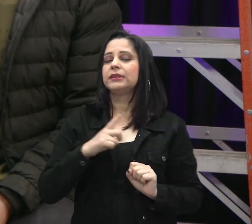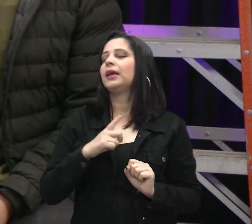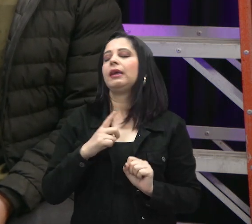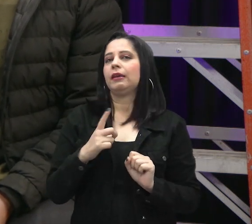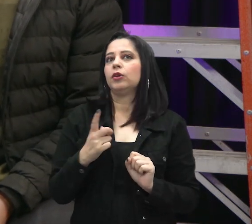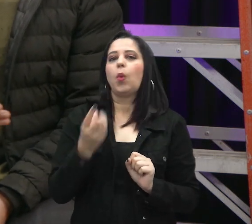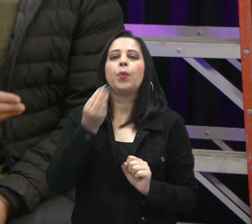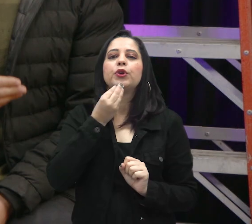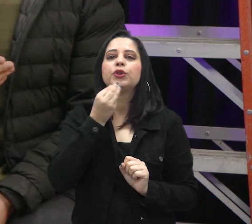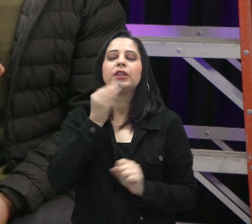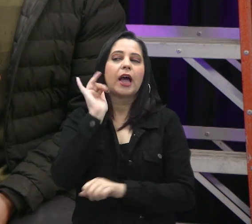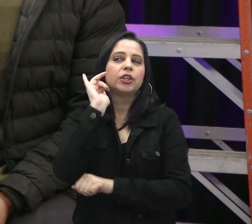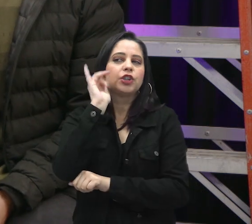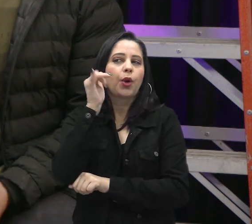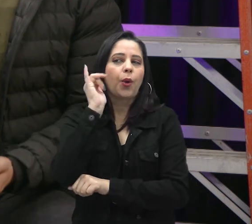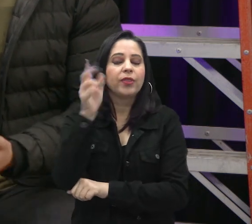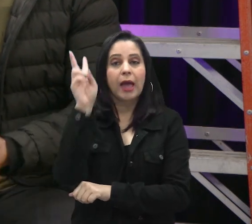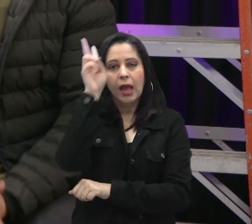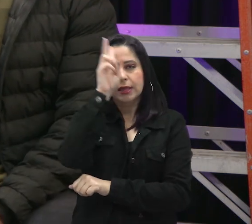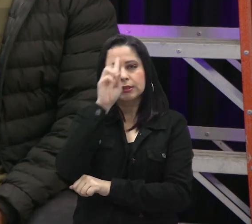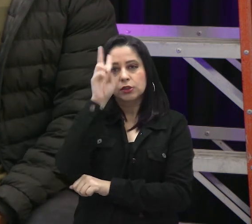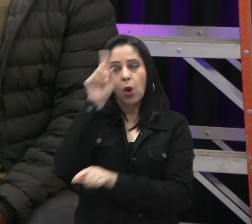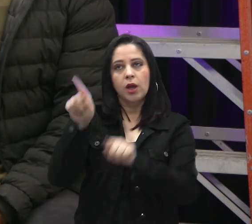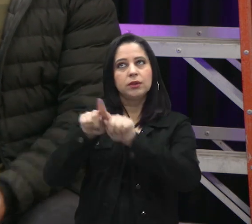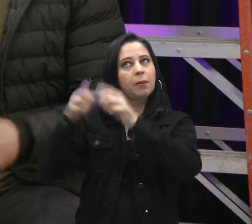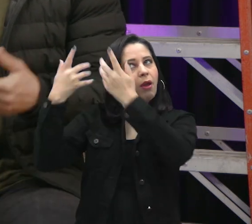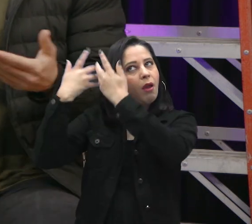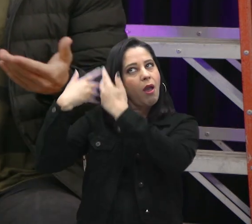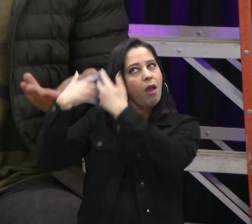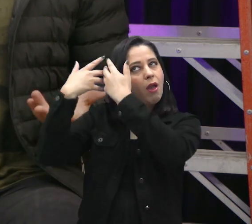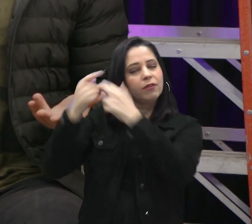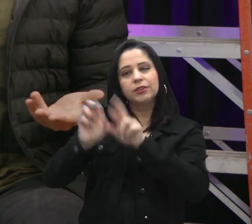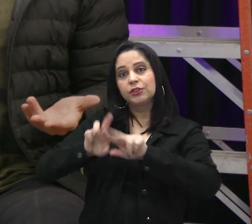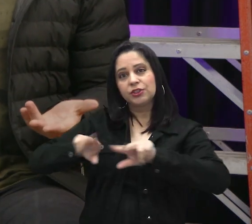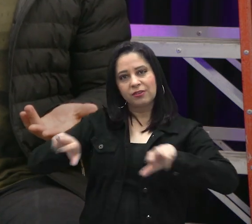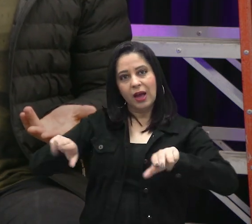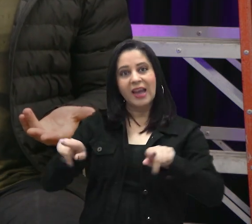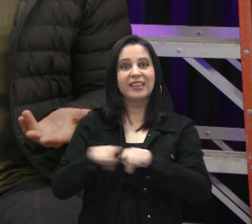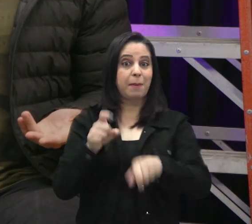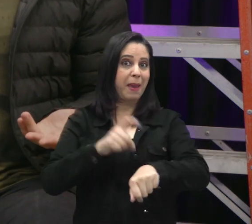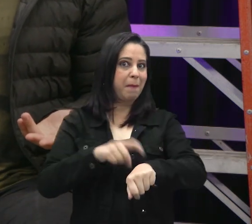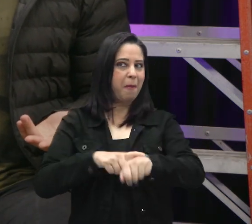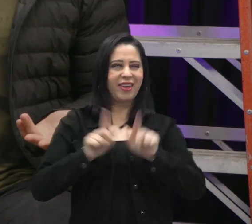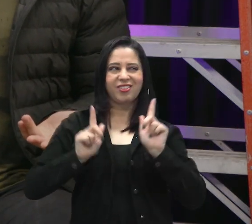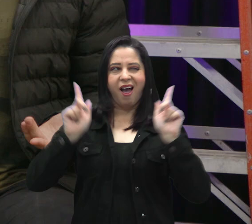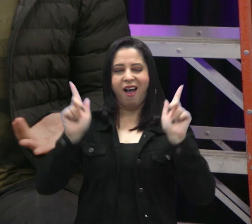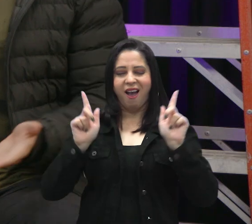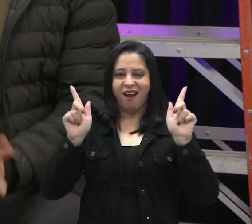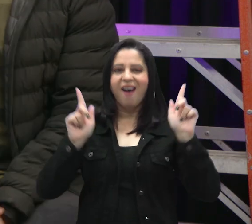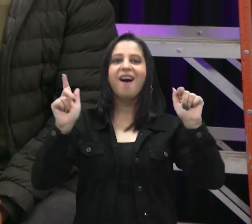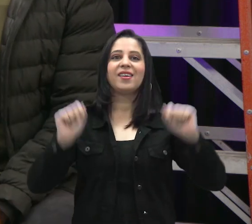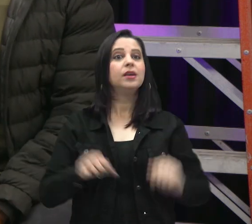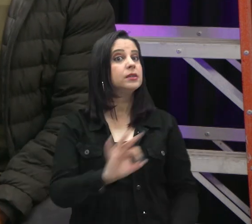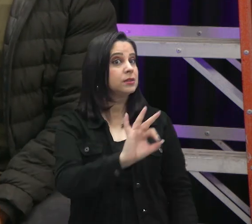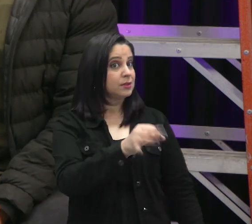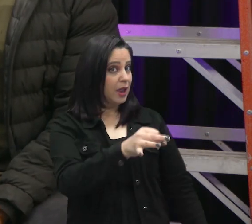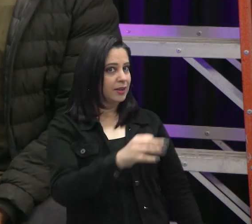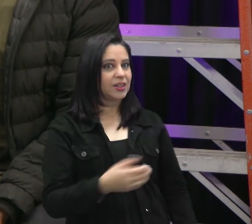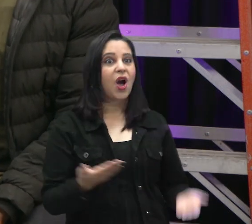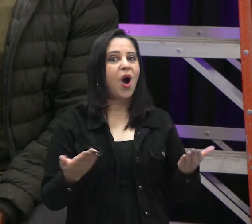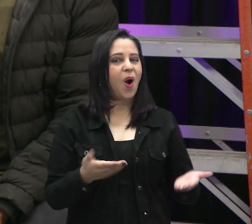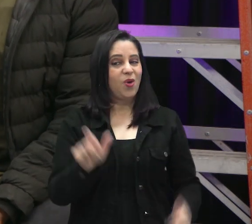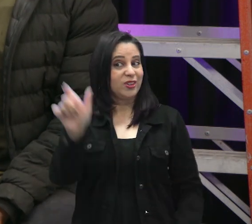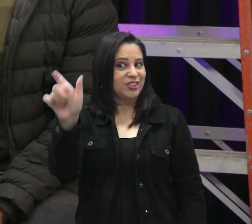contar histórias, levar reflexões e, é claro, proporcionar muitos momentos de diversão. É verdade, Ti, com certeza, viu? Ó, e o